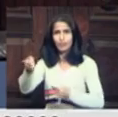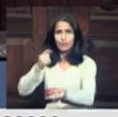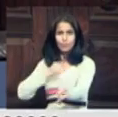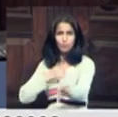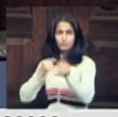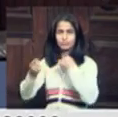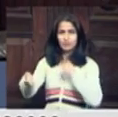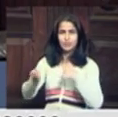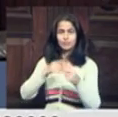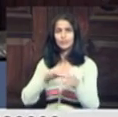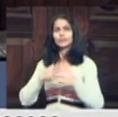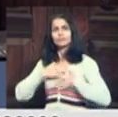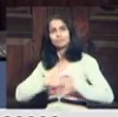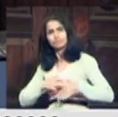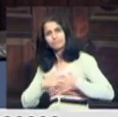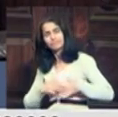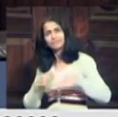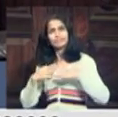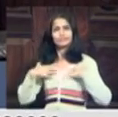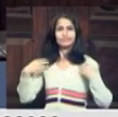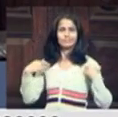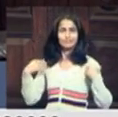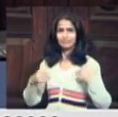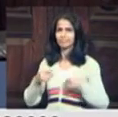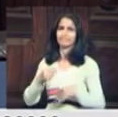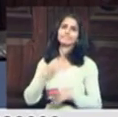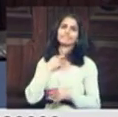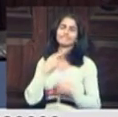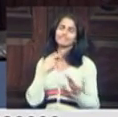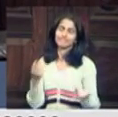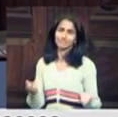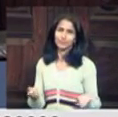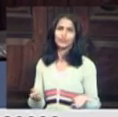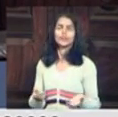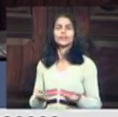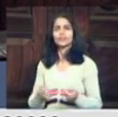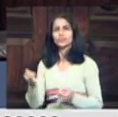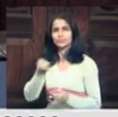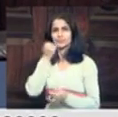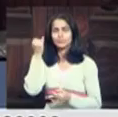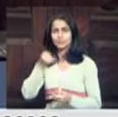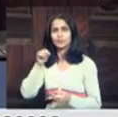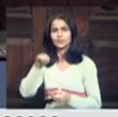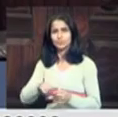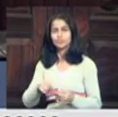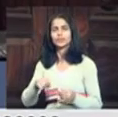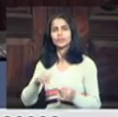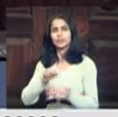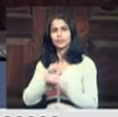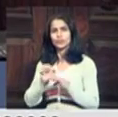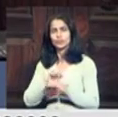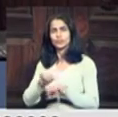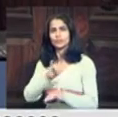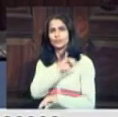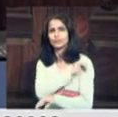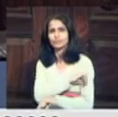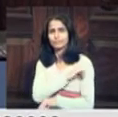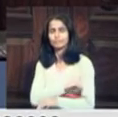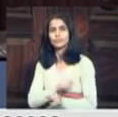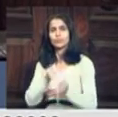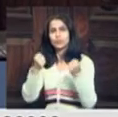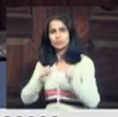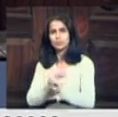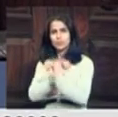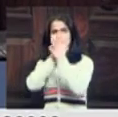e com tranquilidade nas nossas ruas. É muito importante que o Estado do Rio de Janeiro possa colocar as coisas com